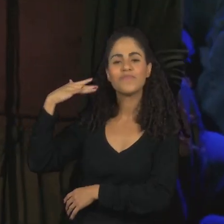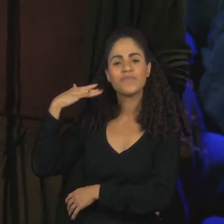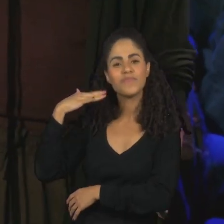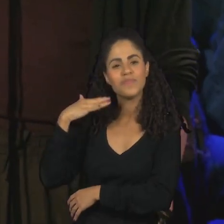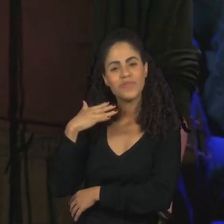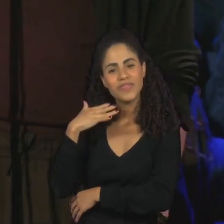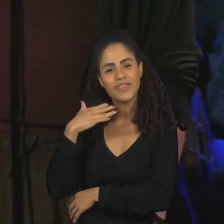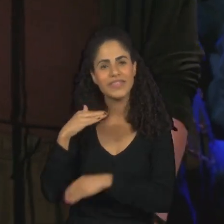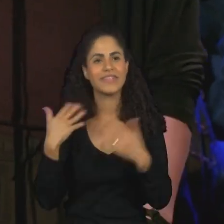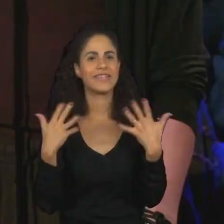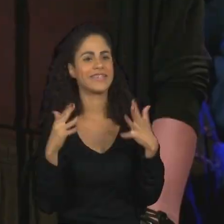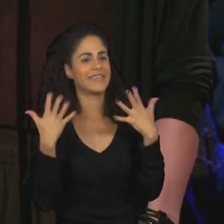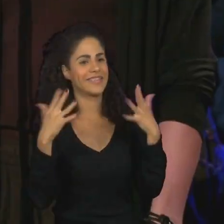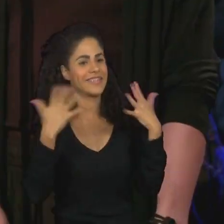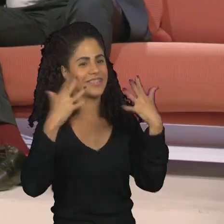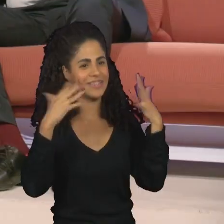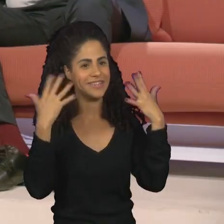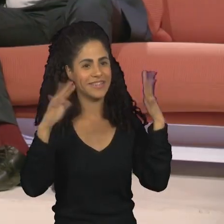não. Opa!